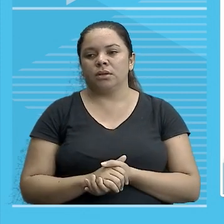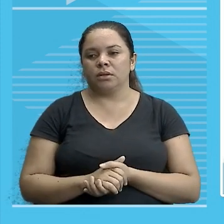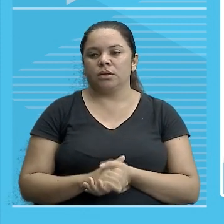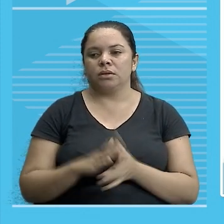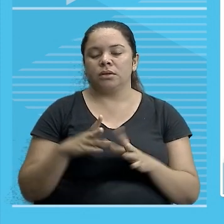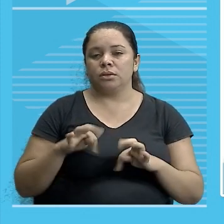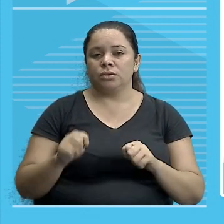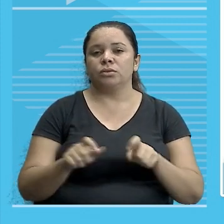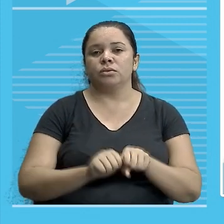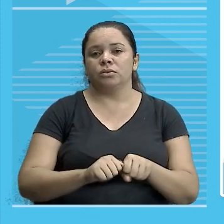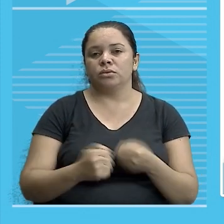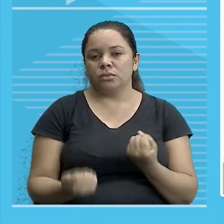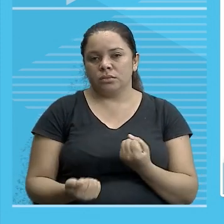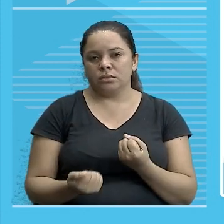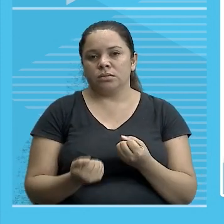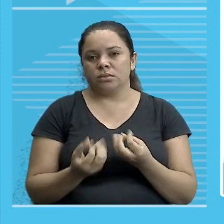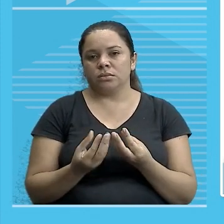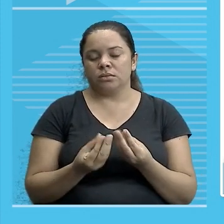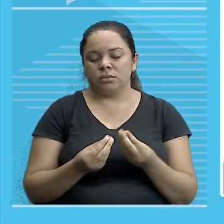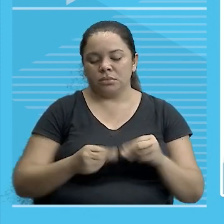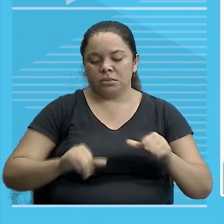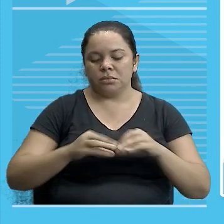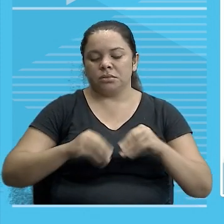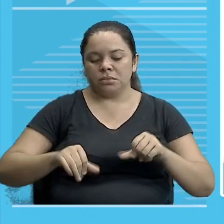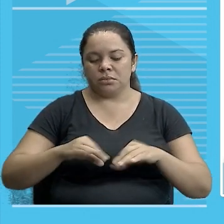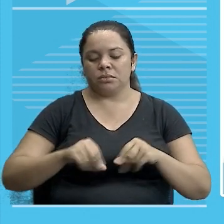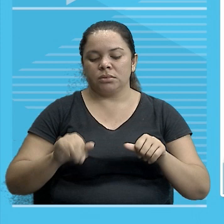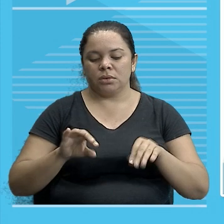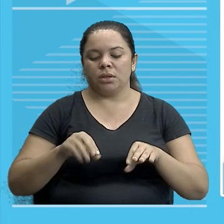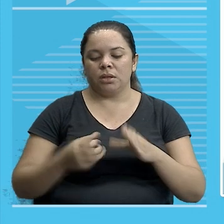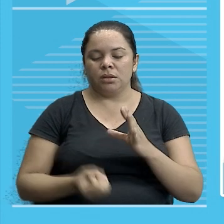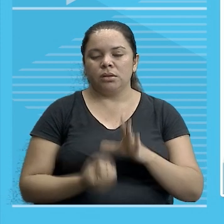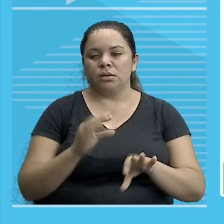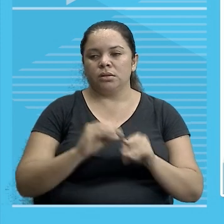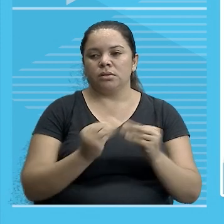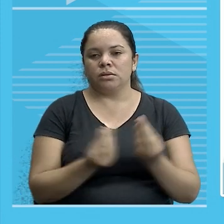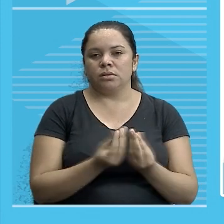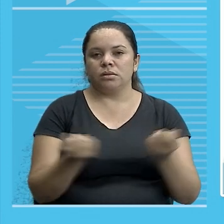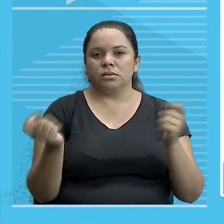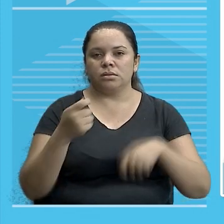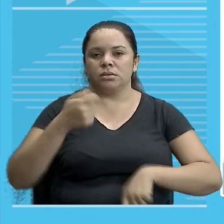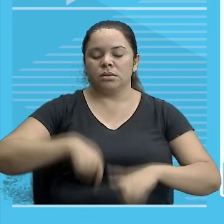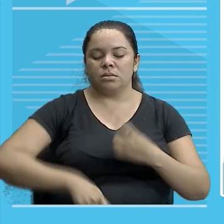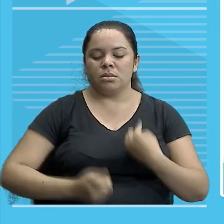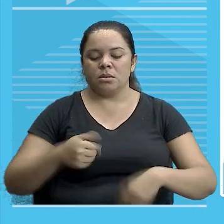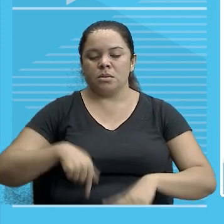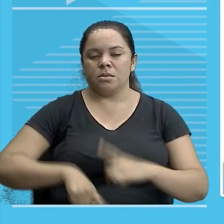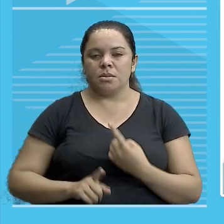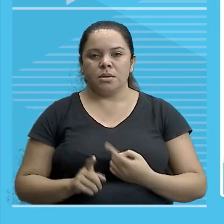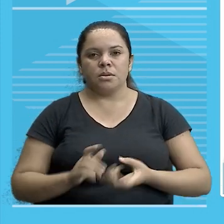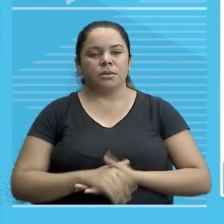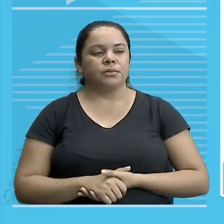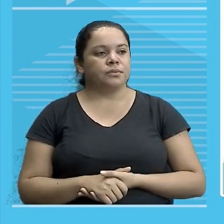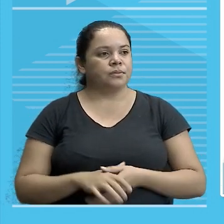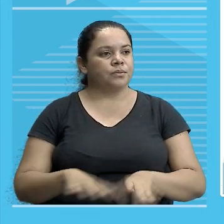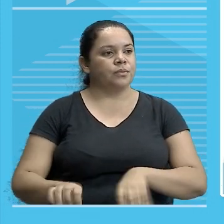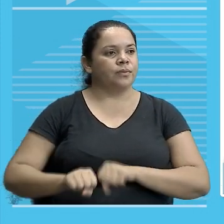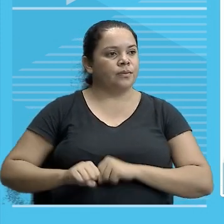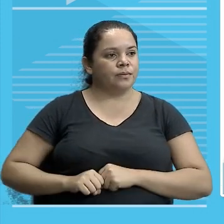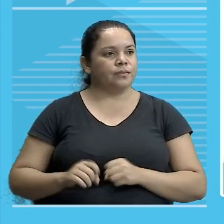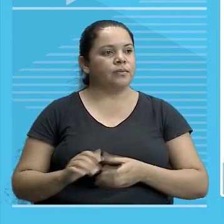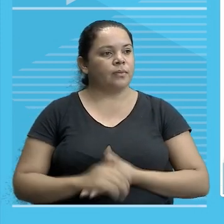quebrado, é transformado em substâncias que possam ser absorvidas. Professor, mas bem aqui embaixo eu estou vendo